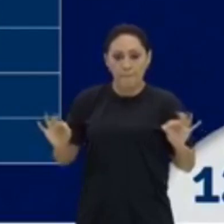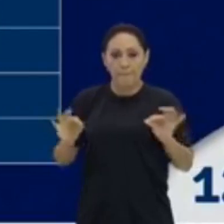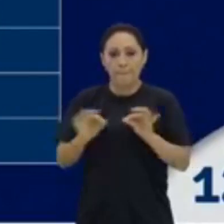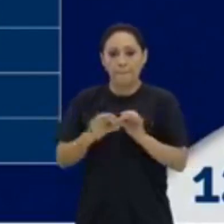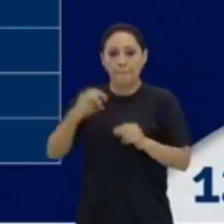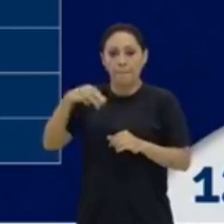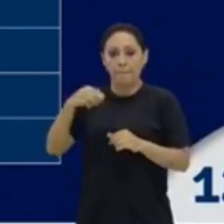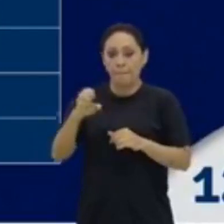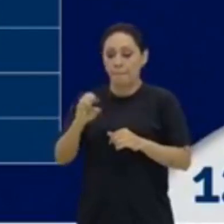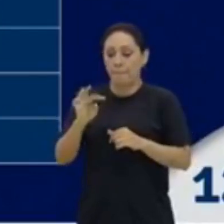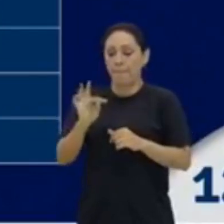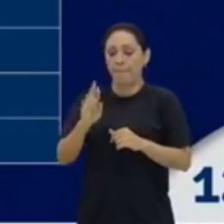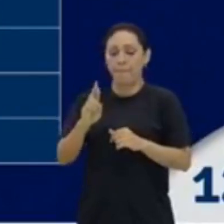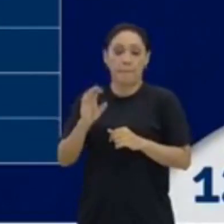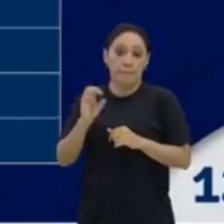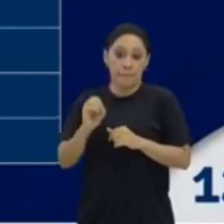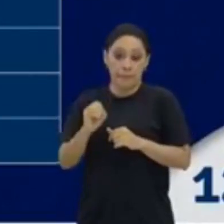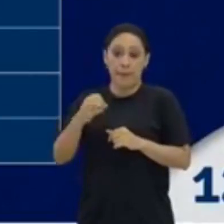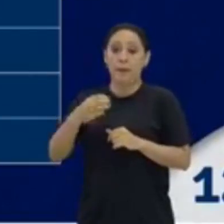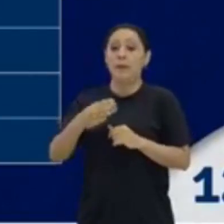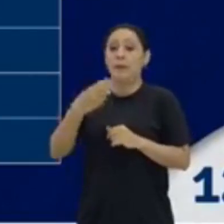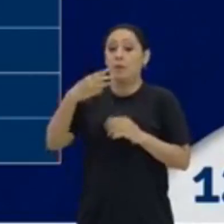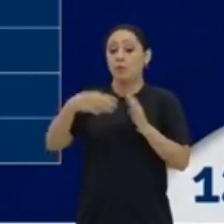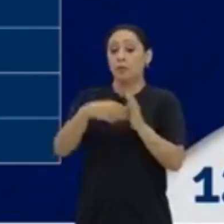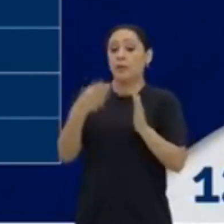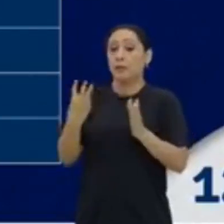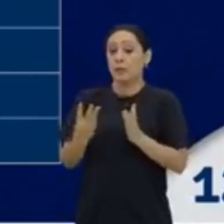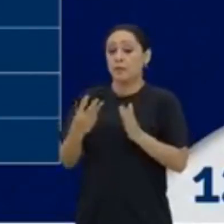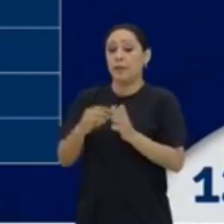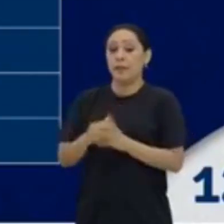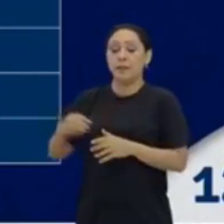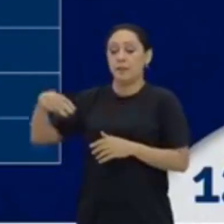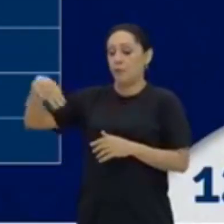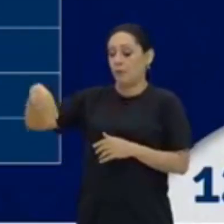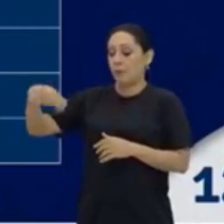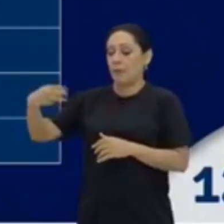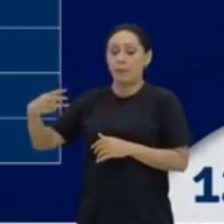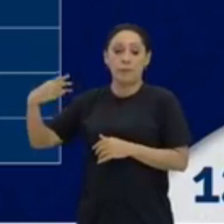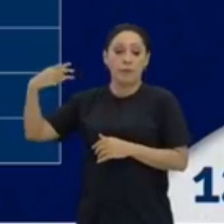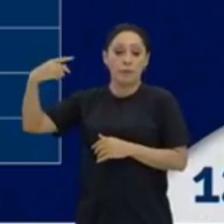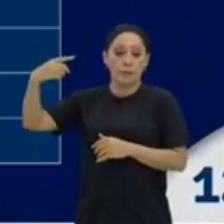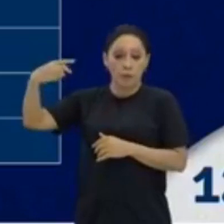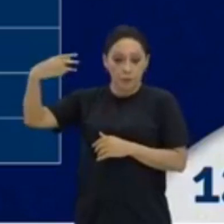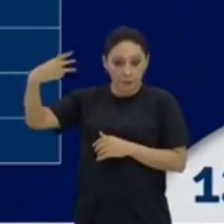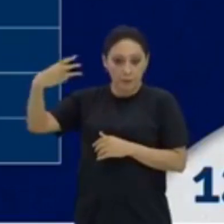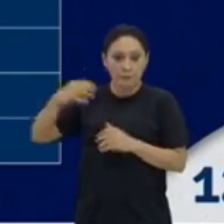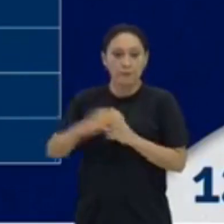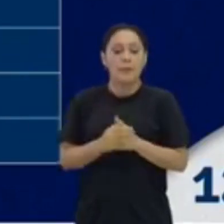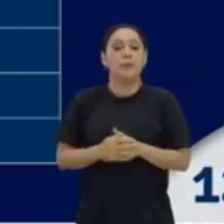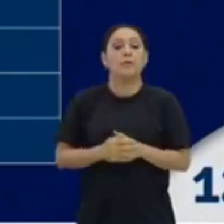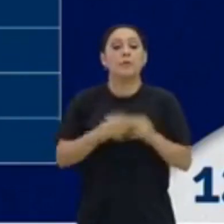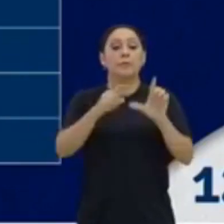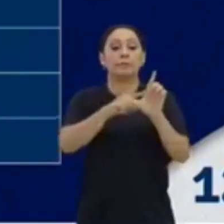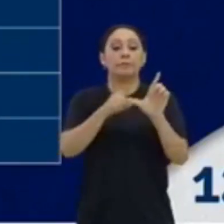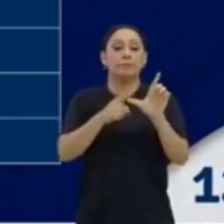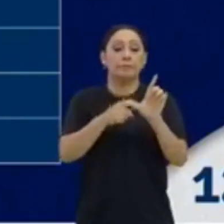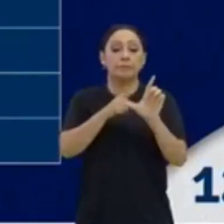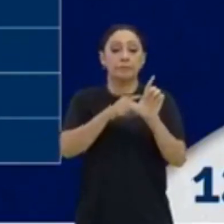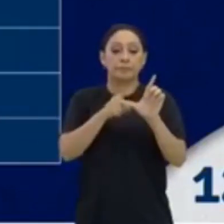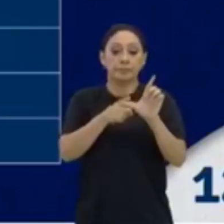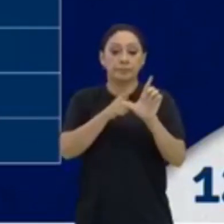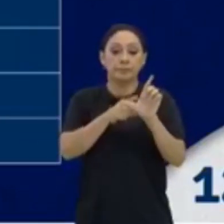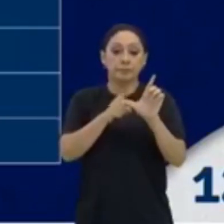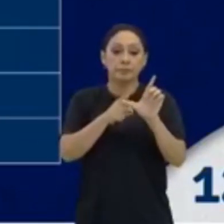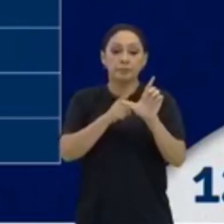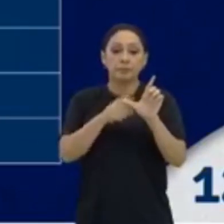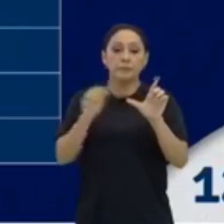bem aqui, ó, representando 1 metro elevado a 3, metro cúbico. Aí você tem as unidades, na verdade, de ângulo, que é o radiano, que é o grau,